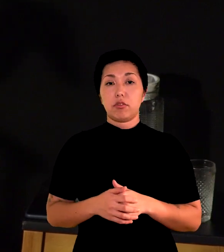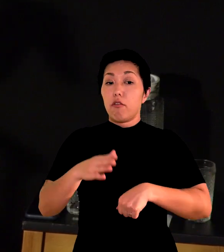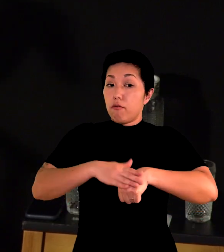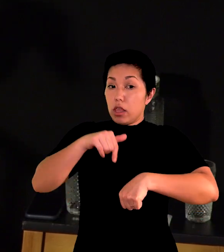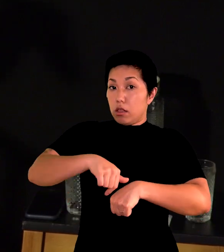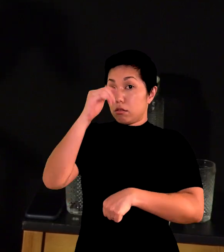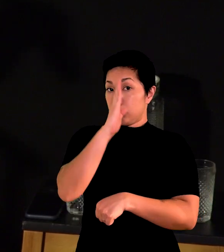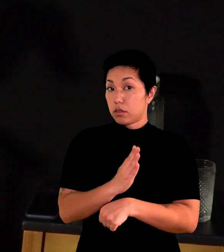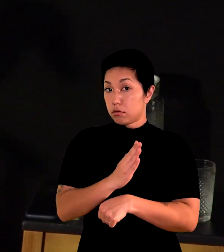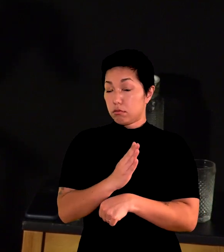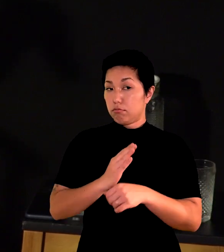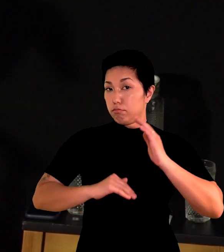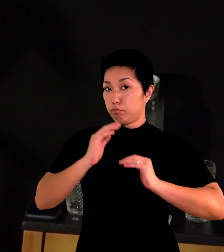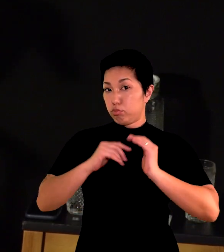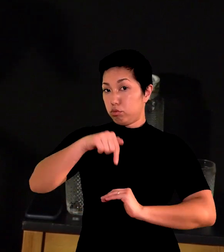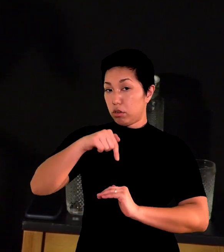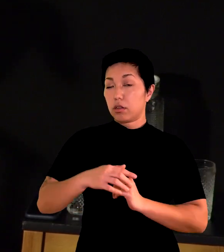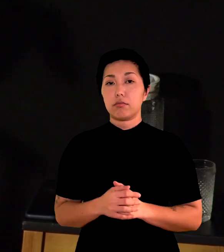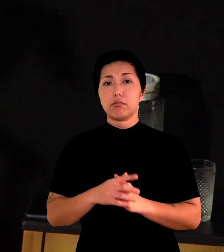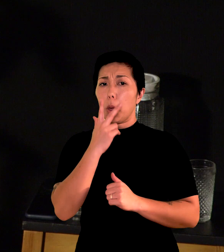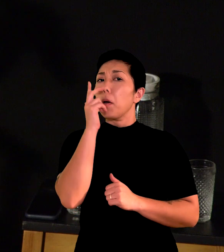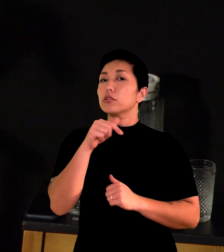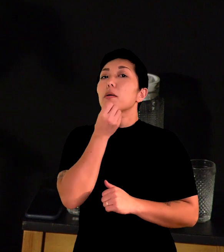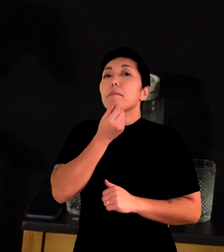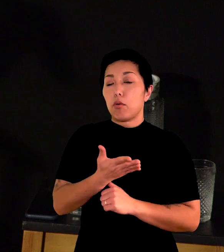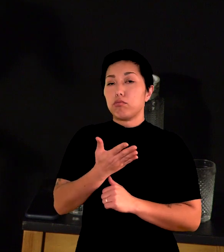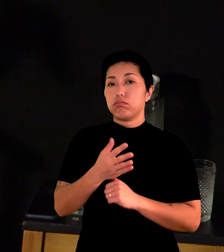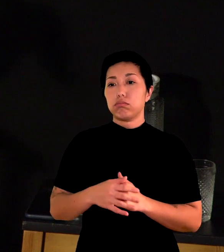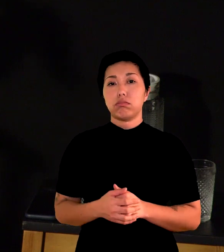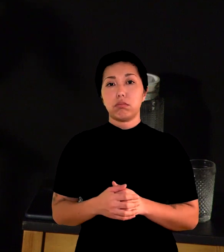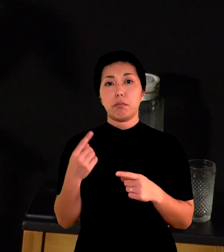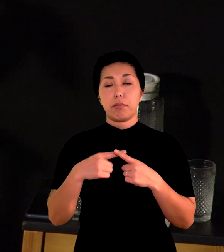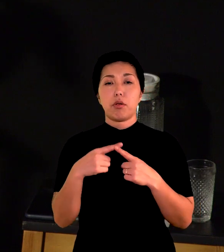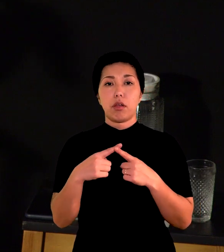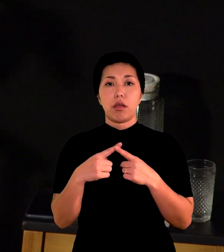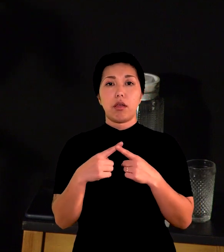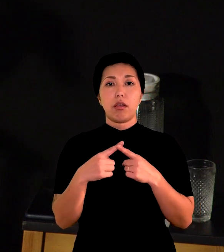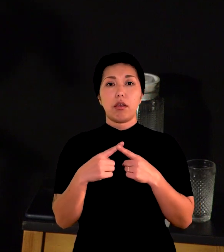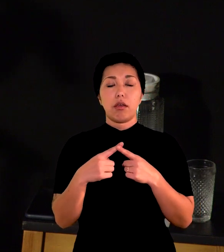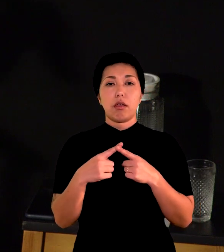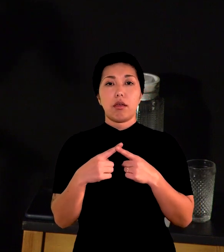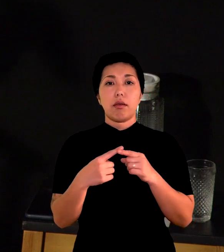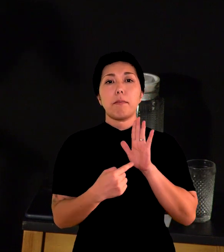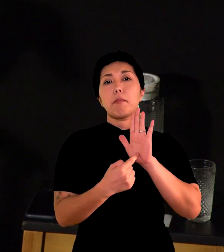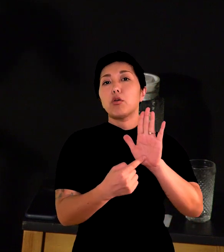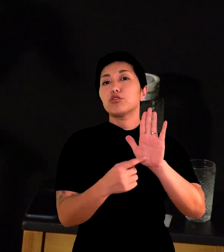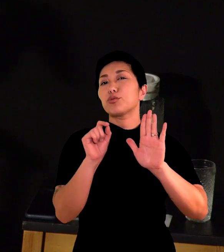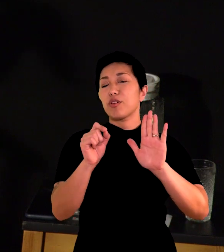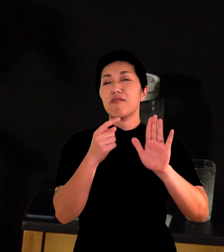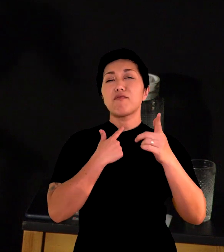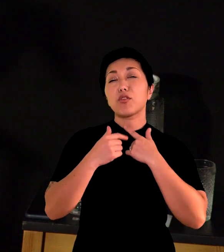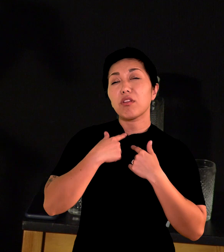exemplo, elétricas, feitas aqui. Né? O que eu acho que é um bom sinal. São coisas de mostra